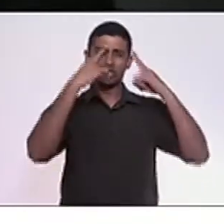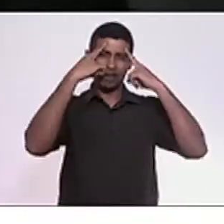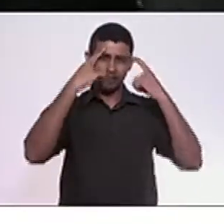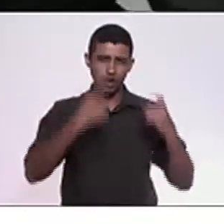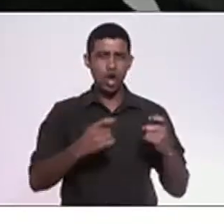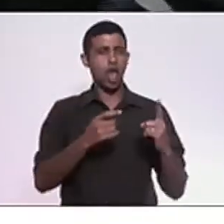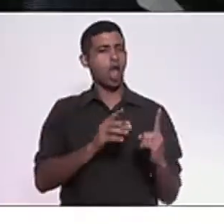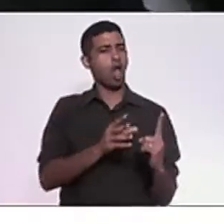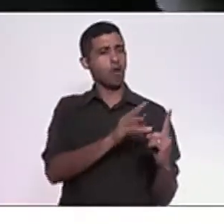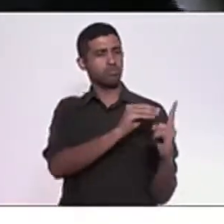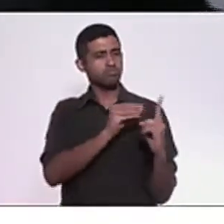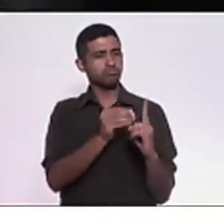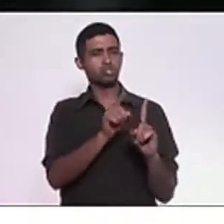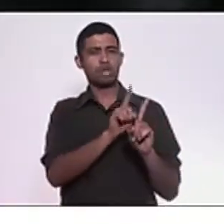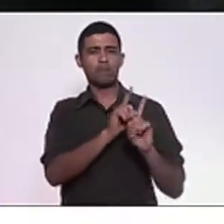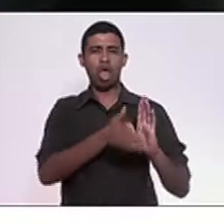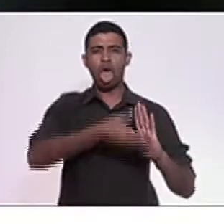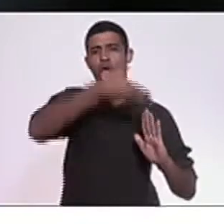e o assédio